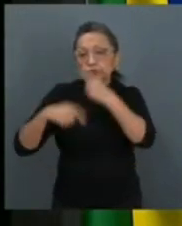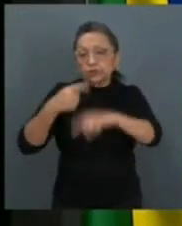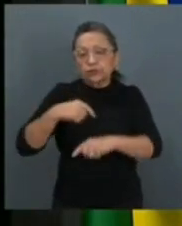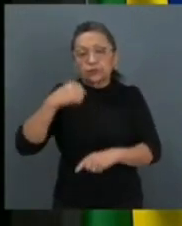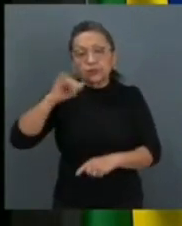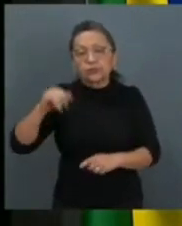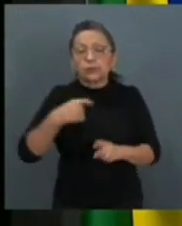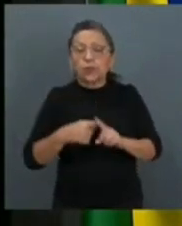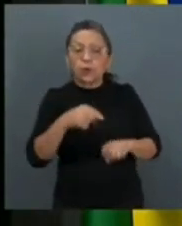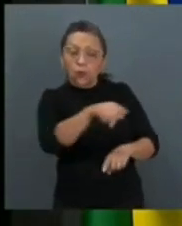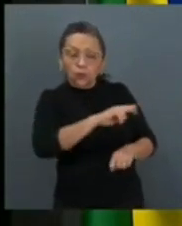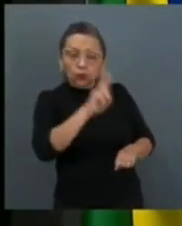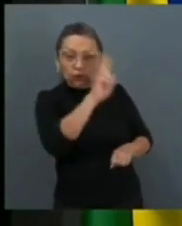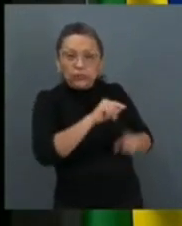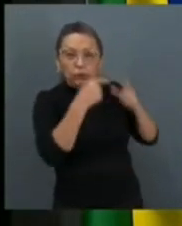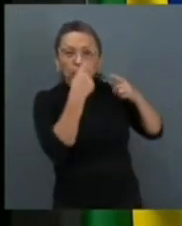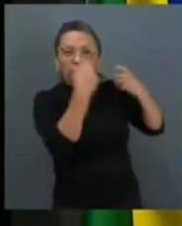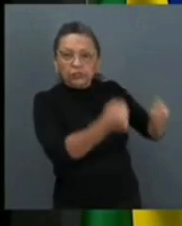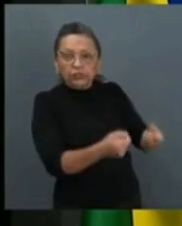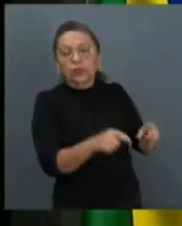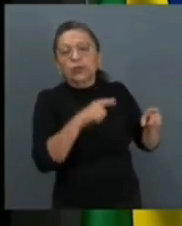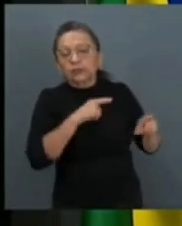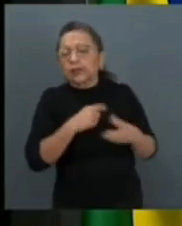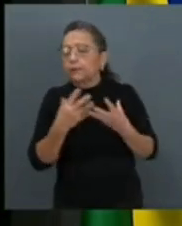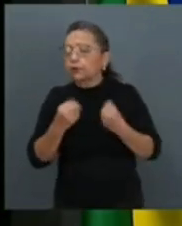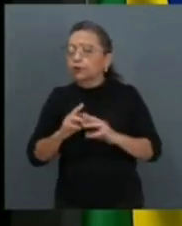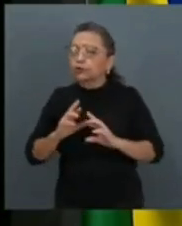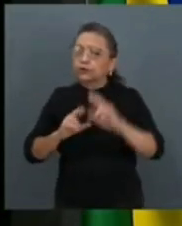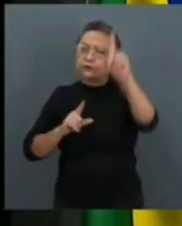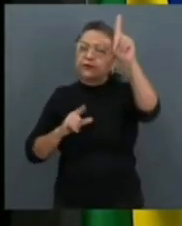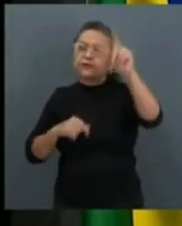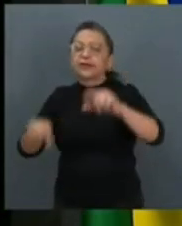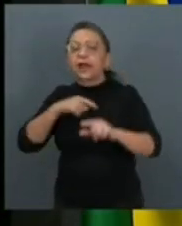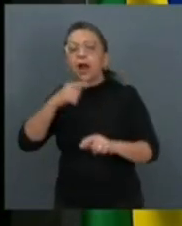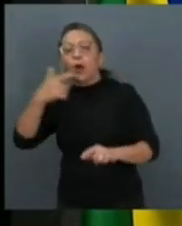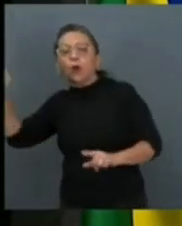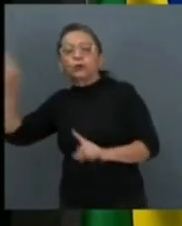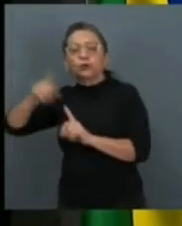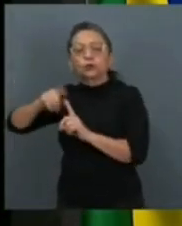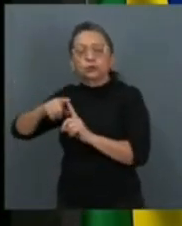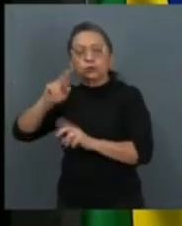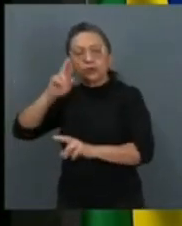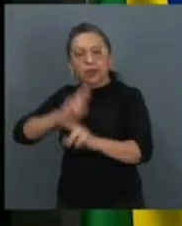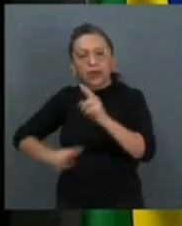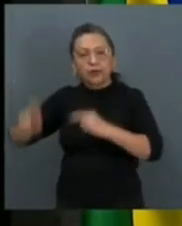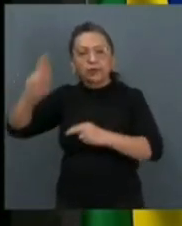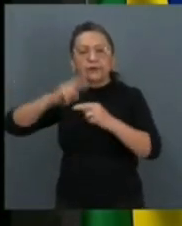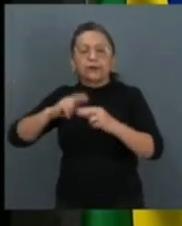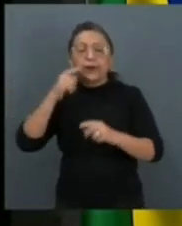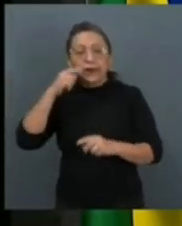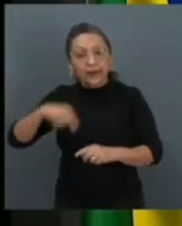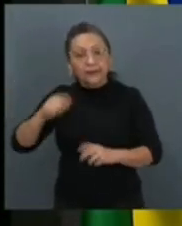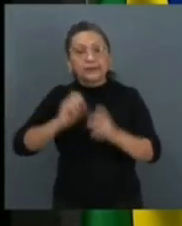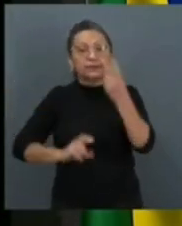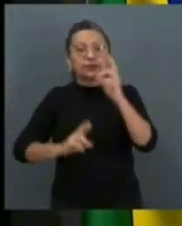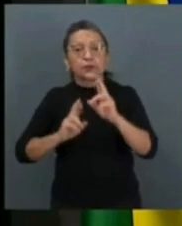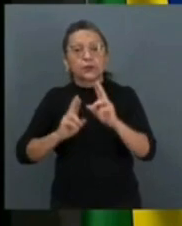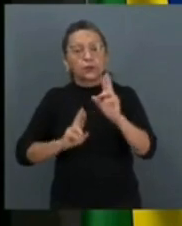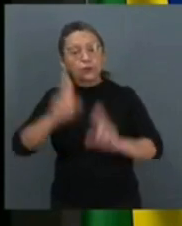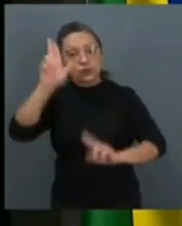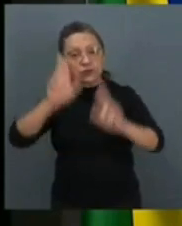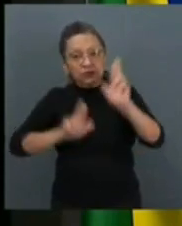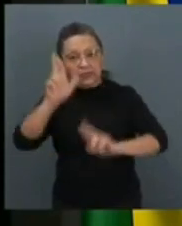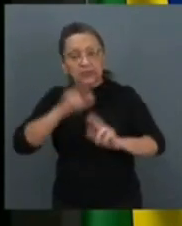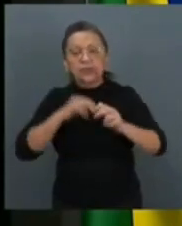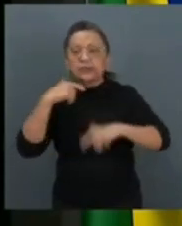por resíduos sólidos tem um grande diferencial em relação a outras fontes renováveis. Essas usinas